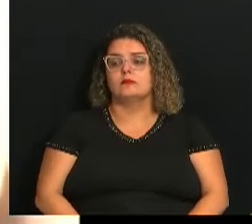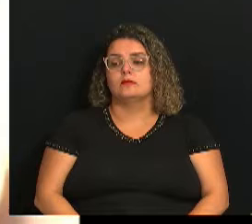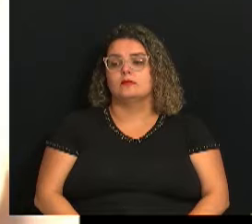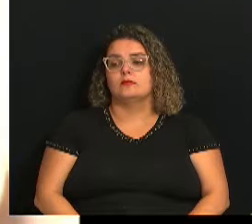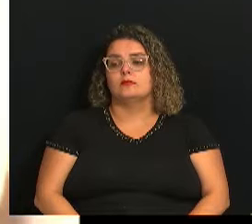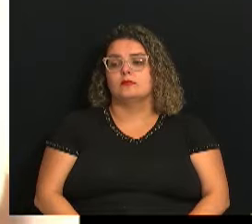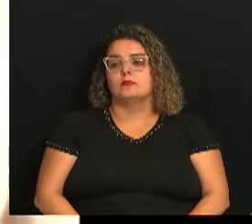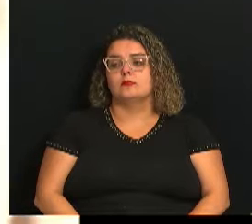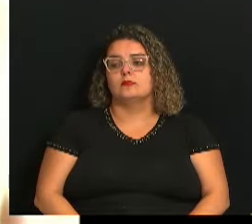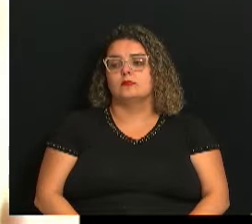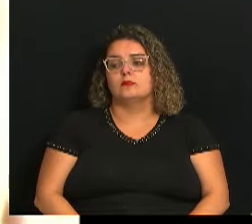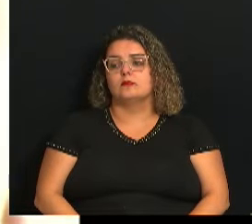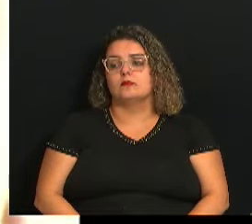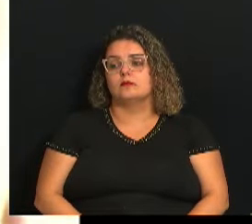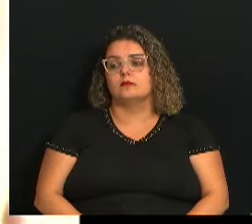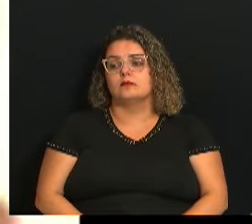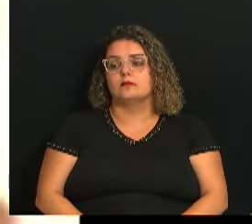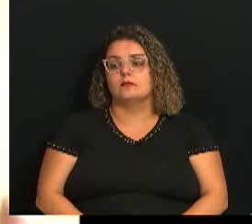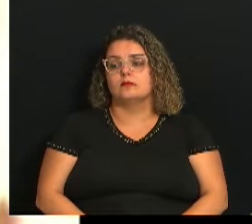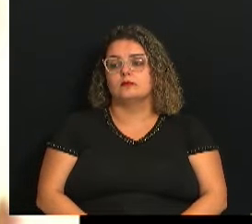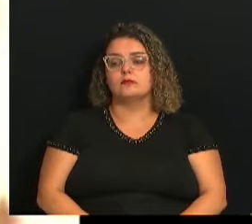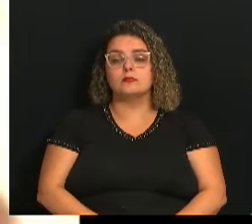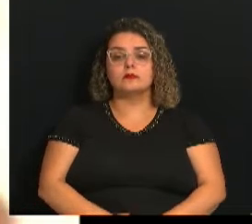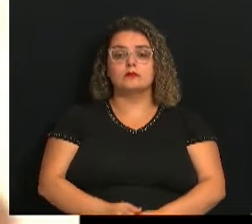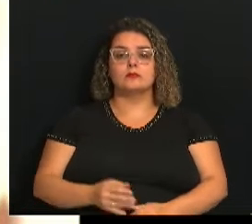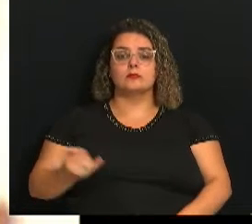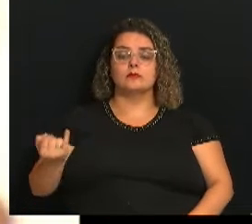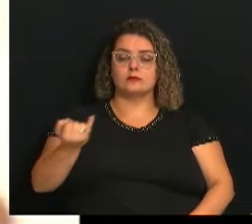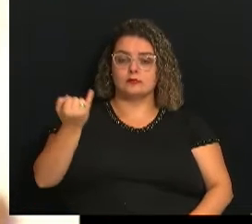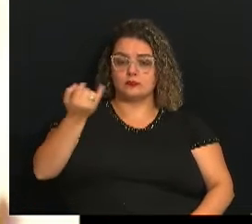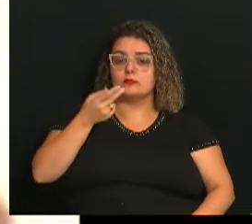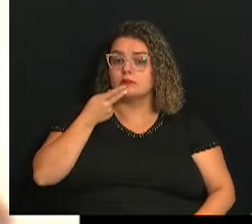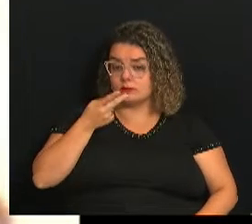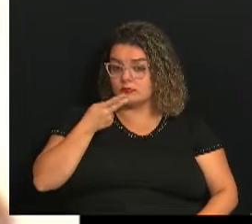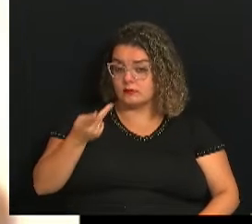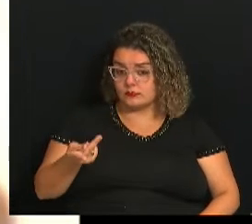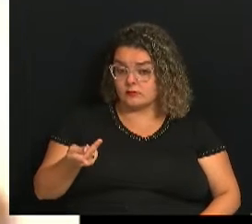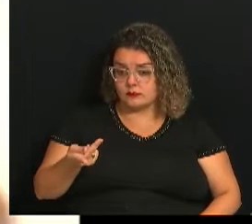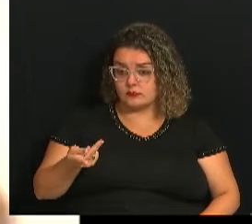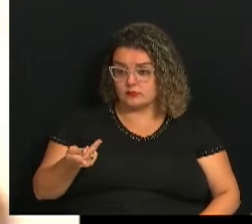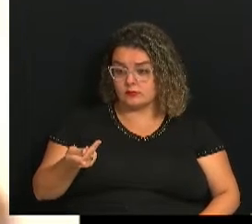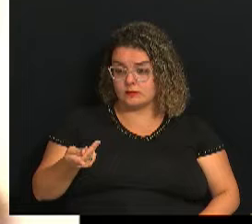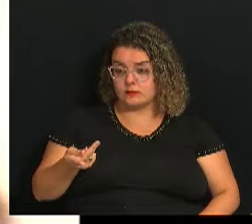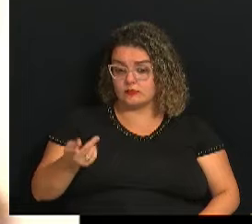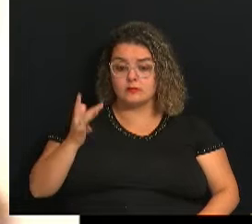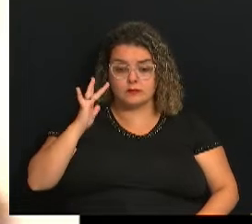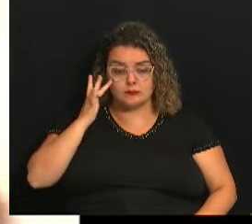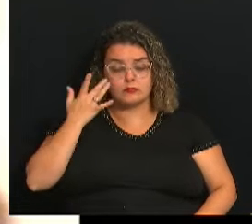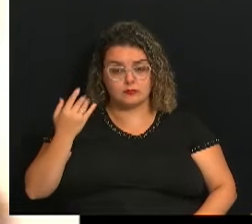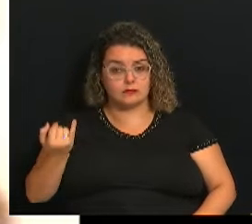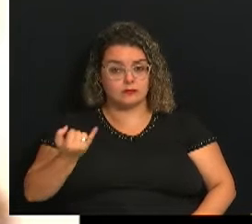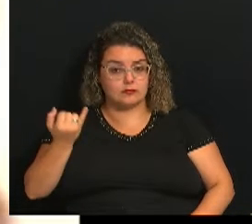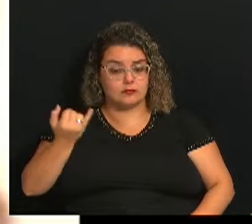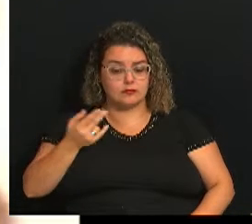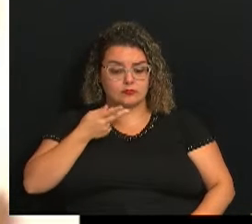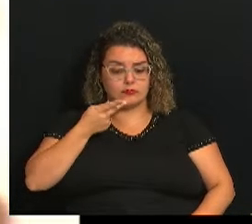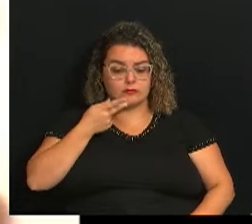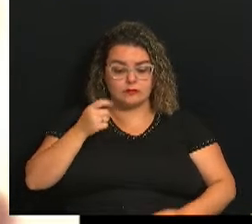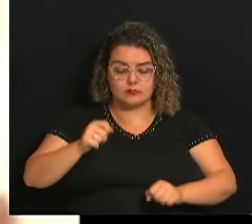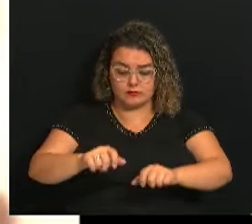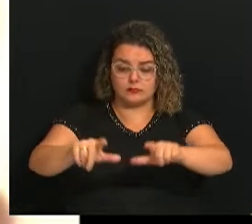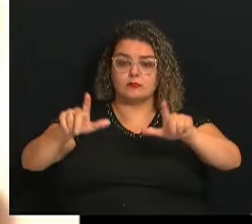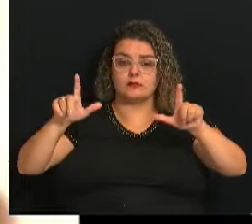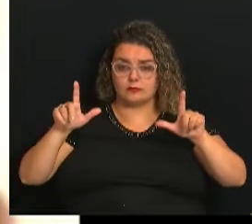Me parece importante também colocar, algo que eu acho importante destacar, que é o papel,